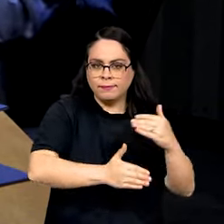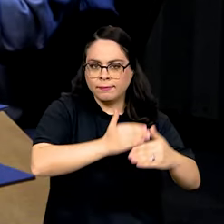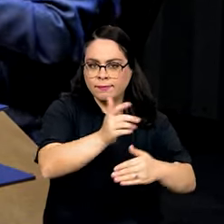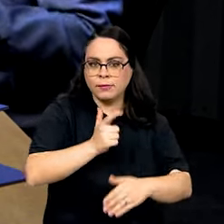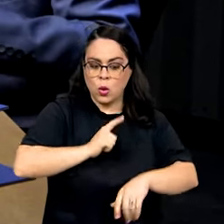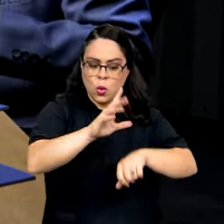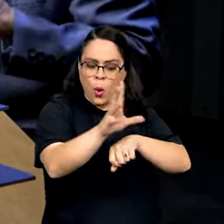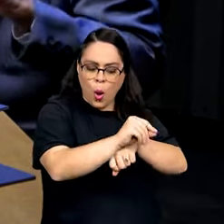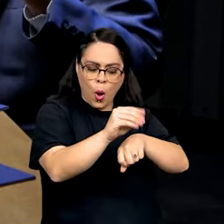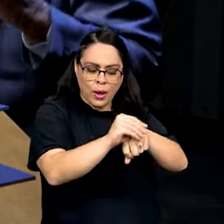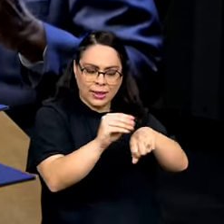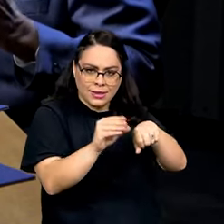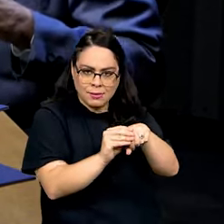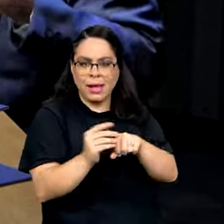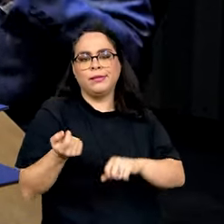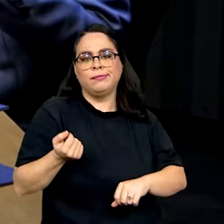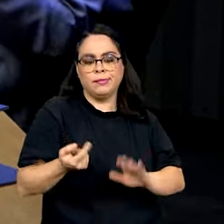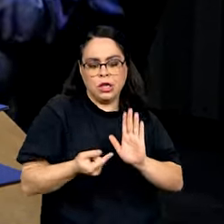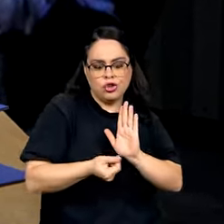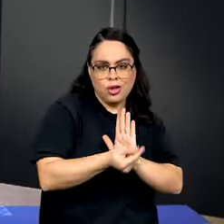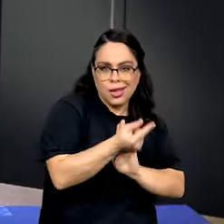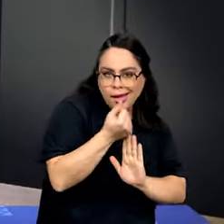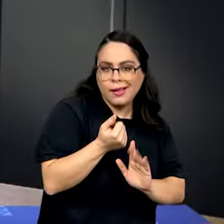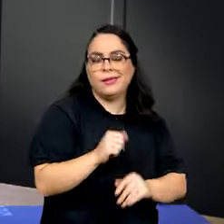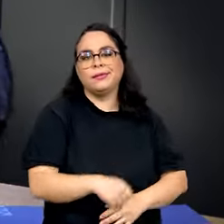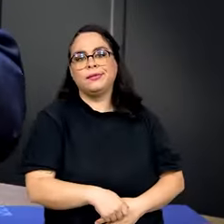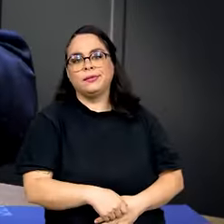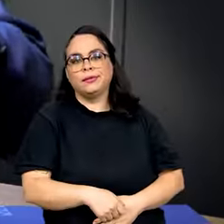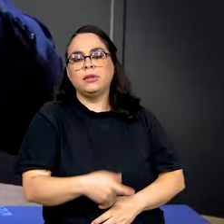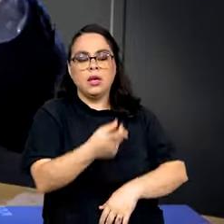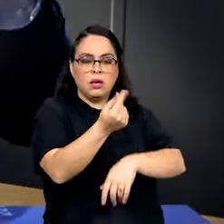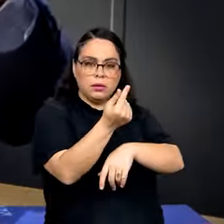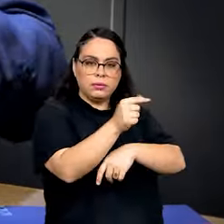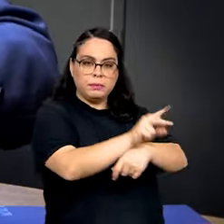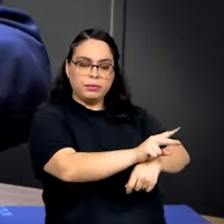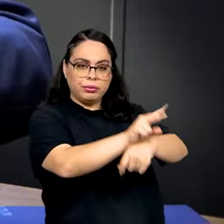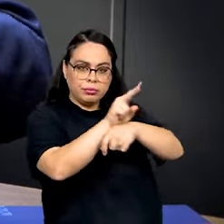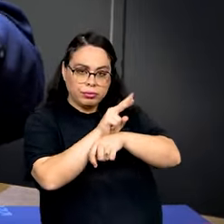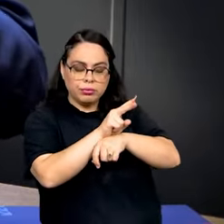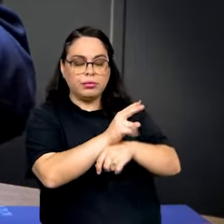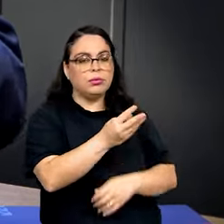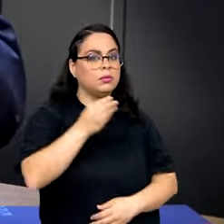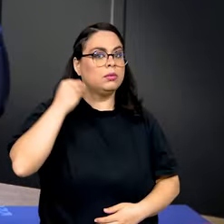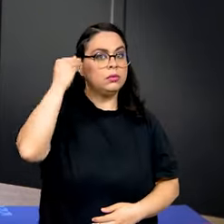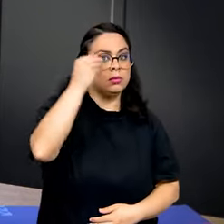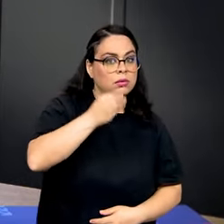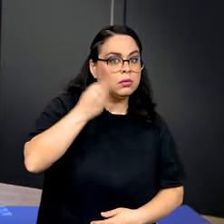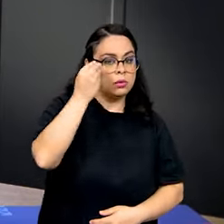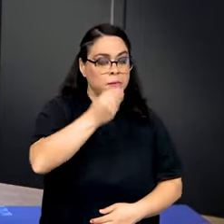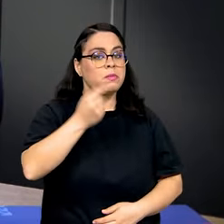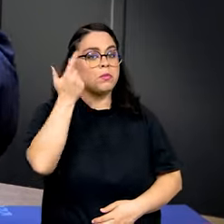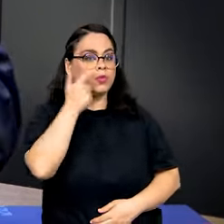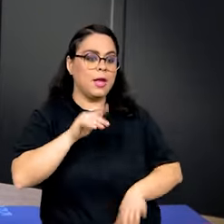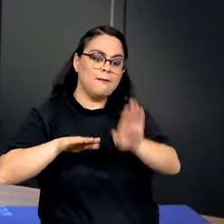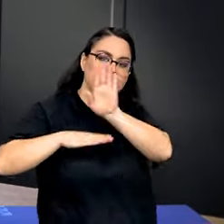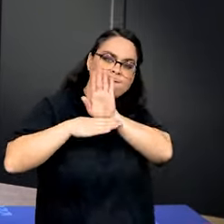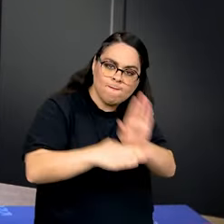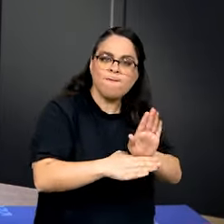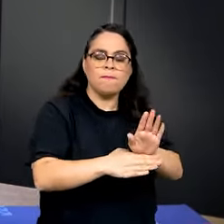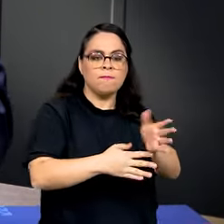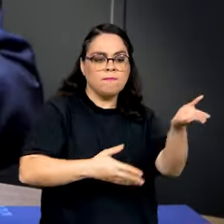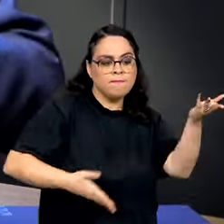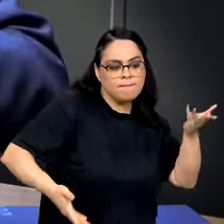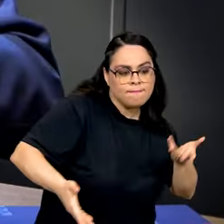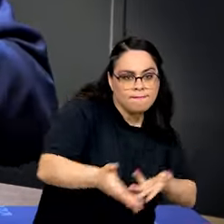com conhecimento com dinheiro com crédito com experiências poder